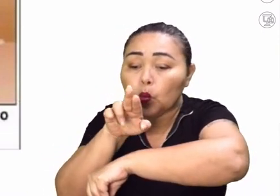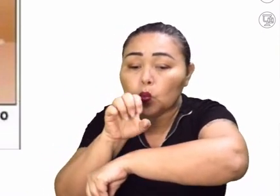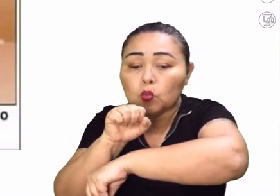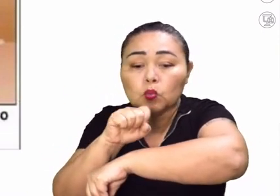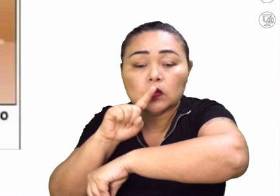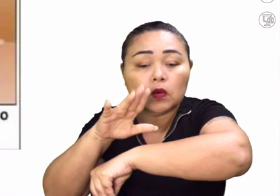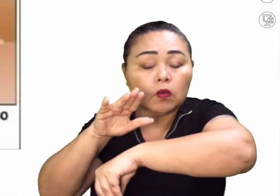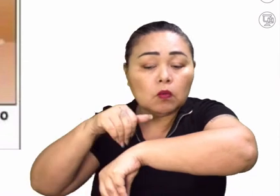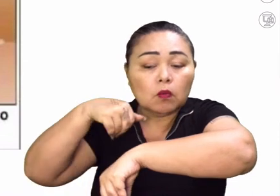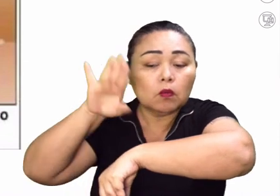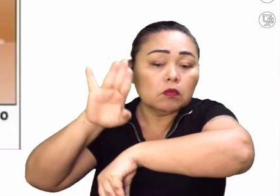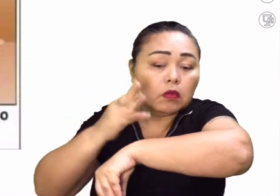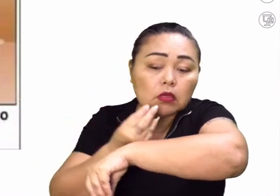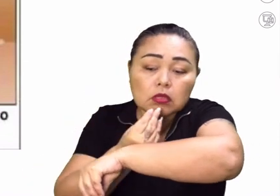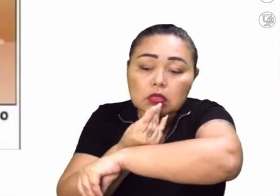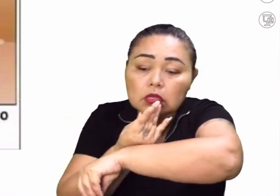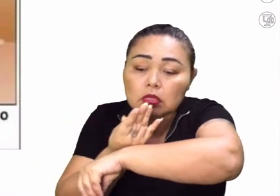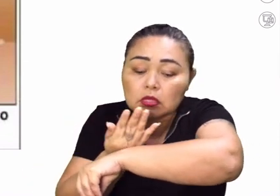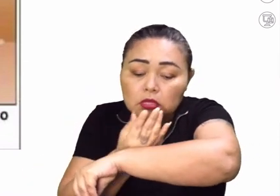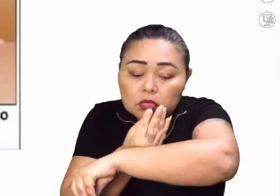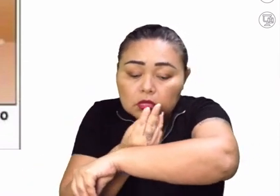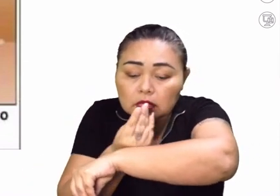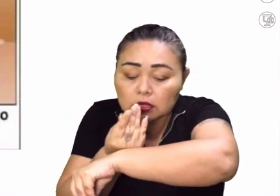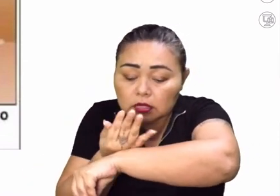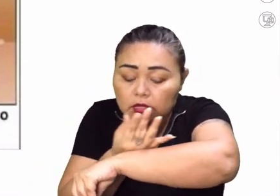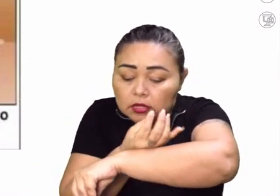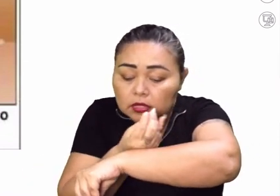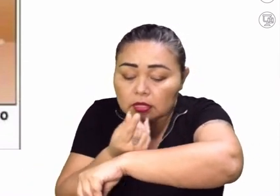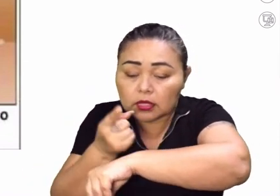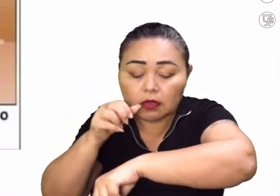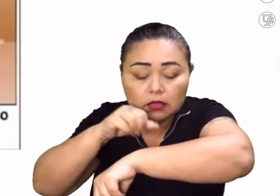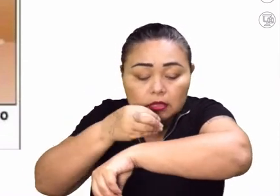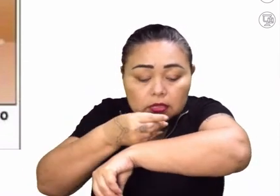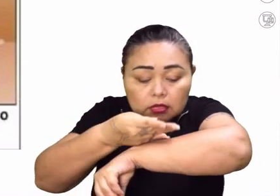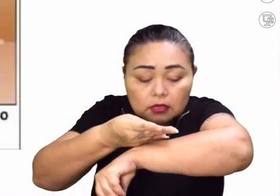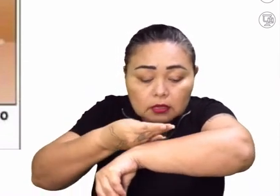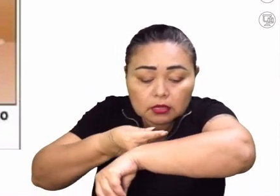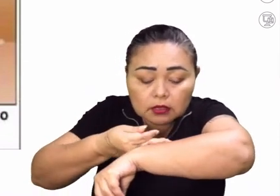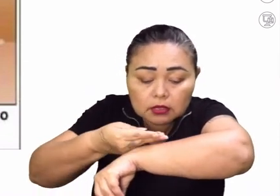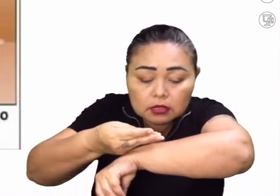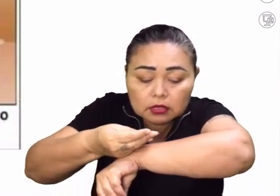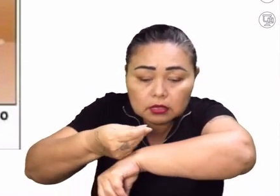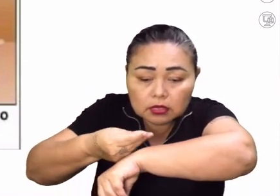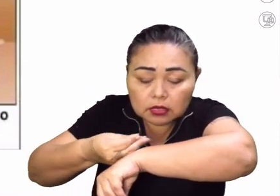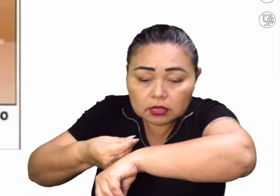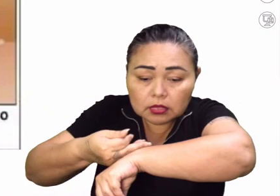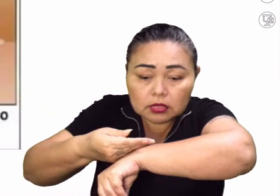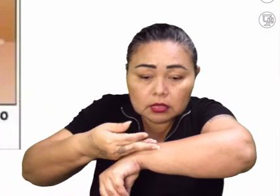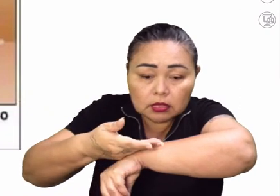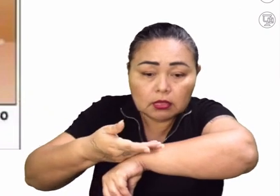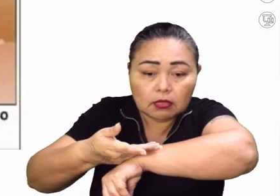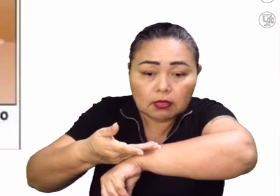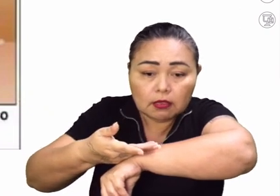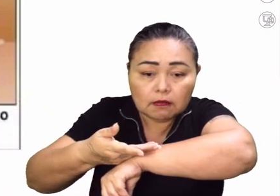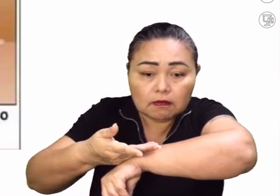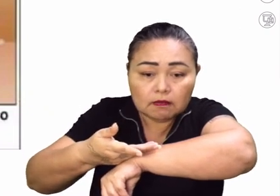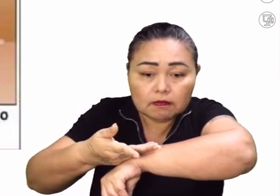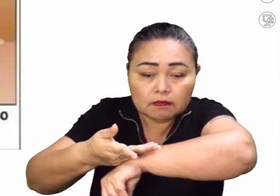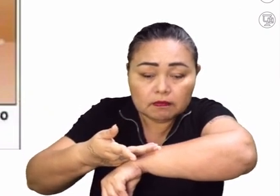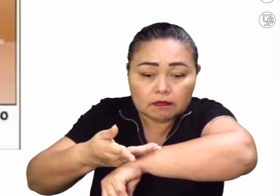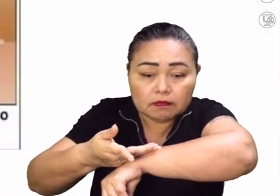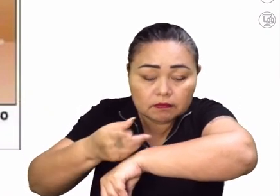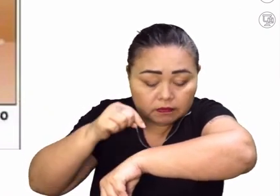mas é decomposição dessa rocha através de também continuando né os